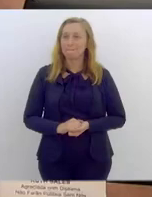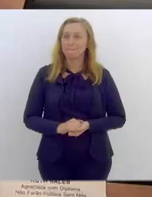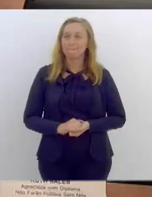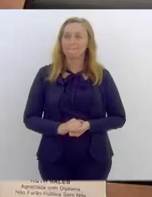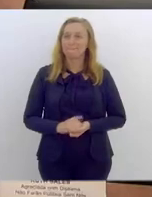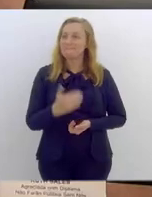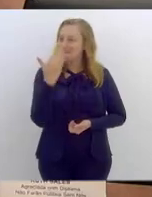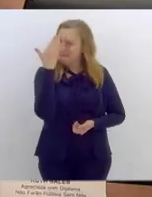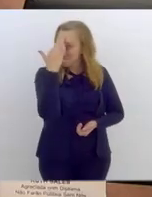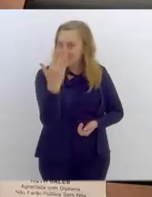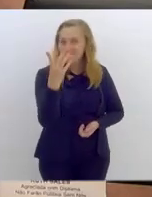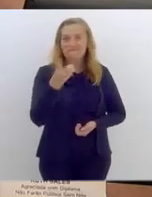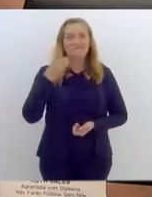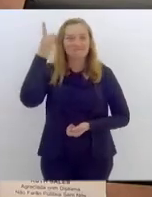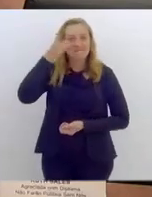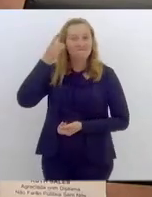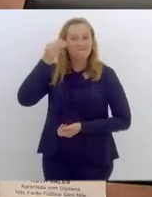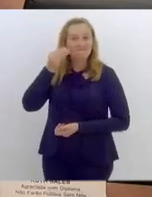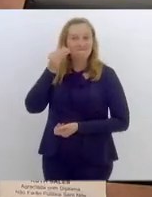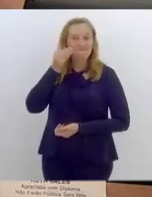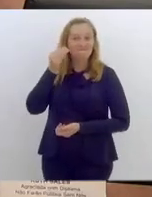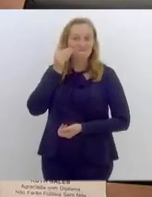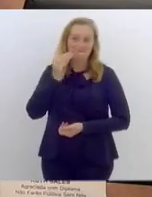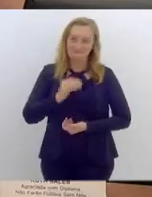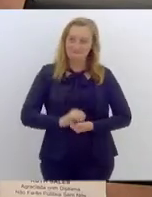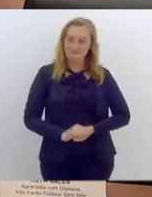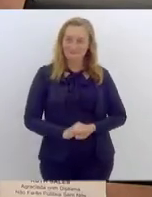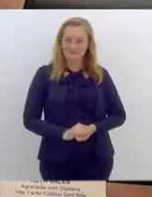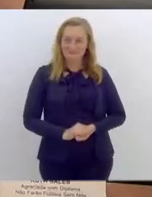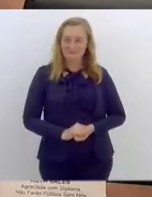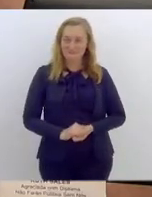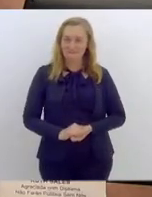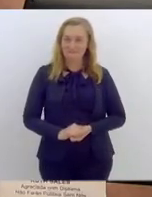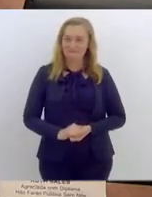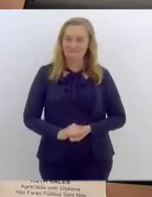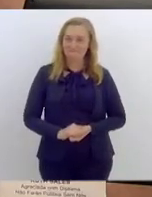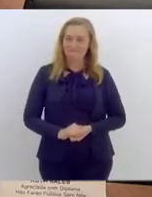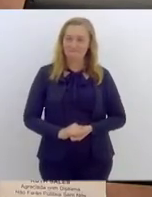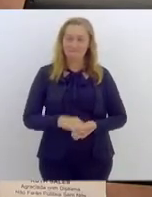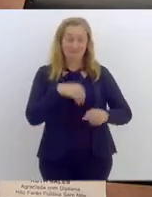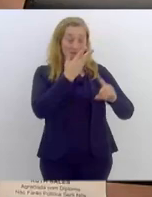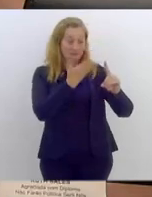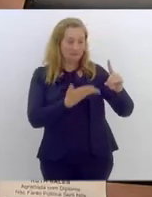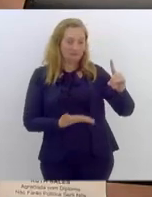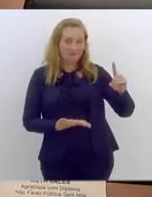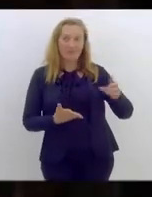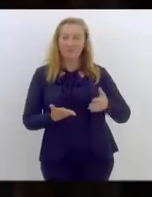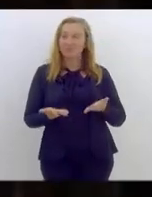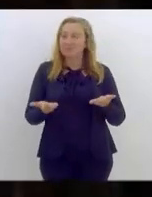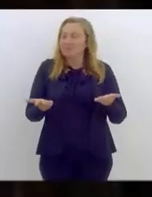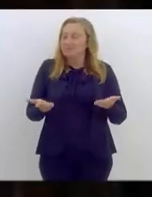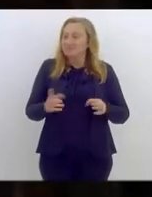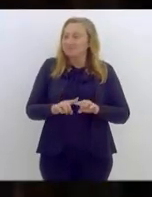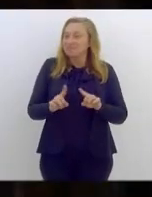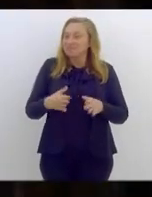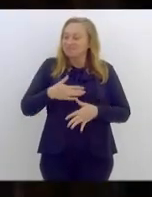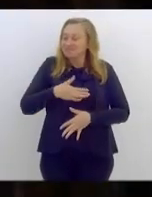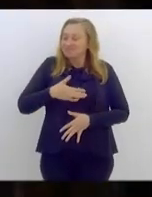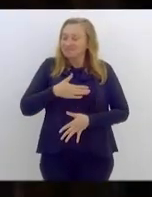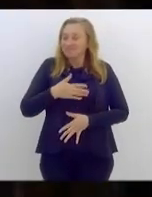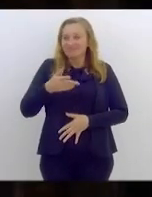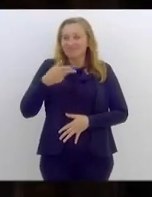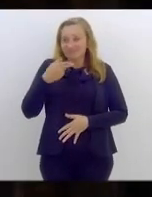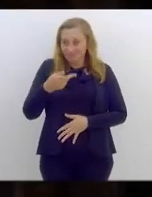Muito obrigada, deputada Mônica Francisco, por esta moção, mas eu gostaria de